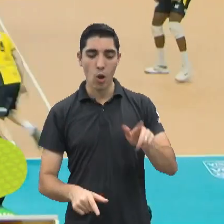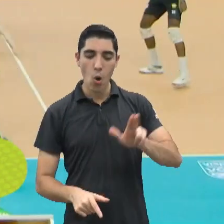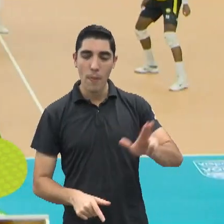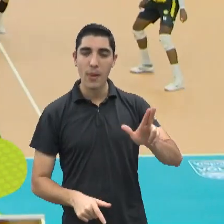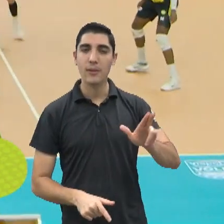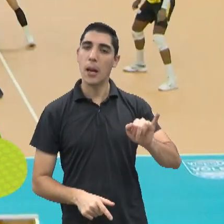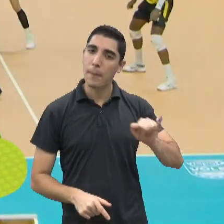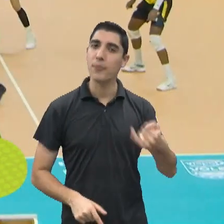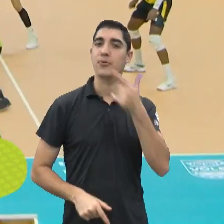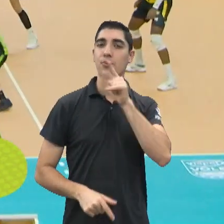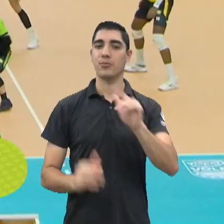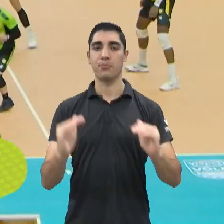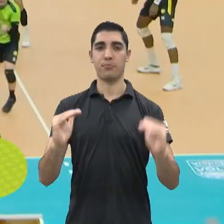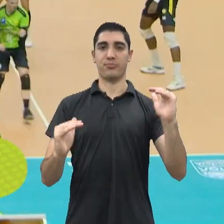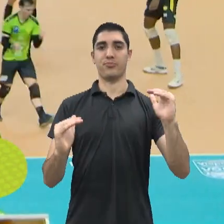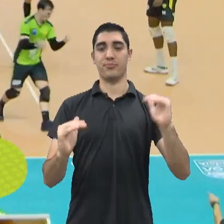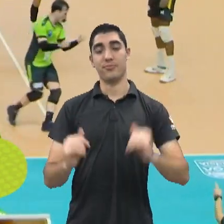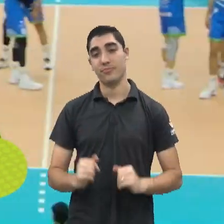melhor.